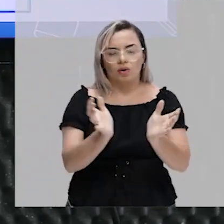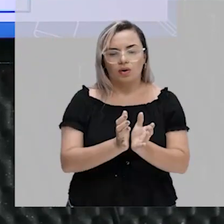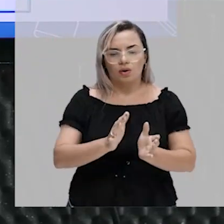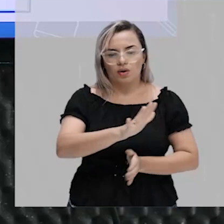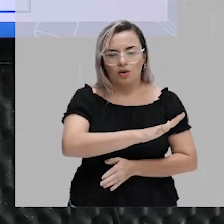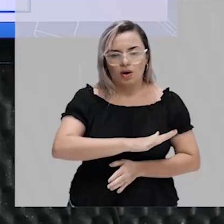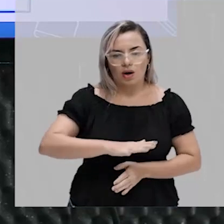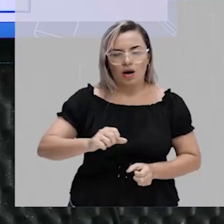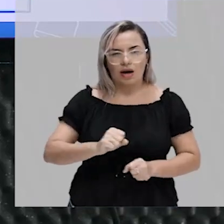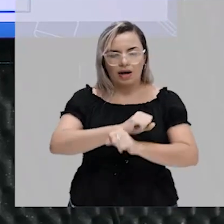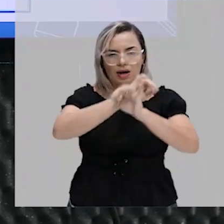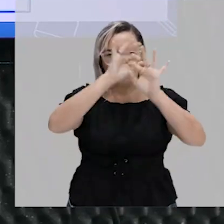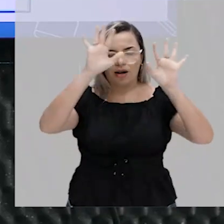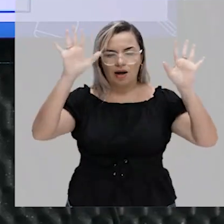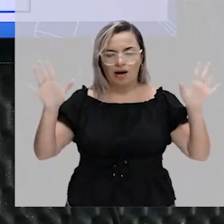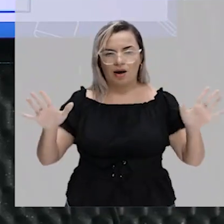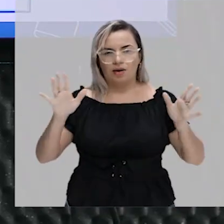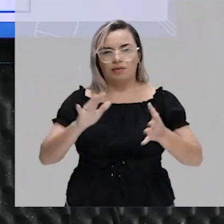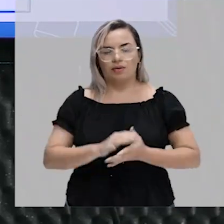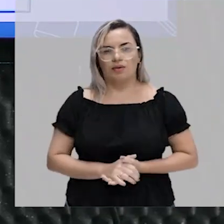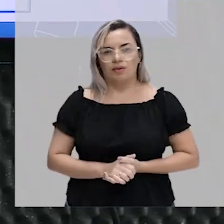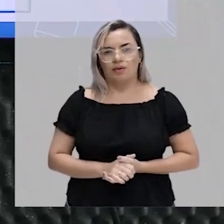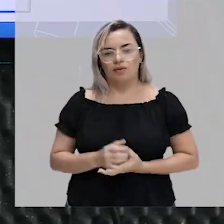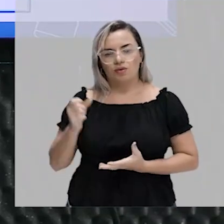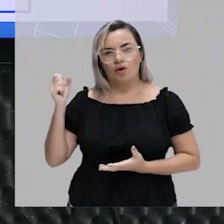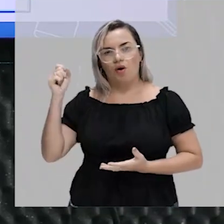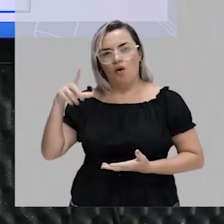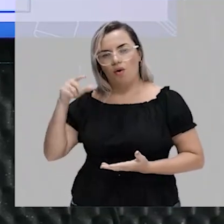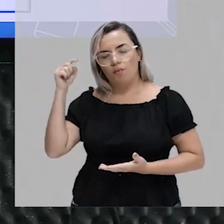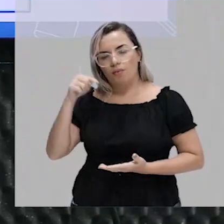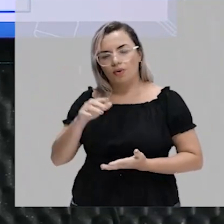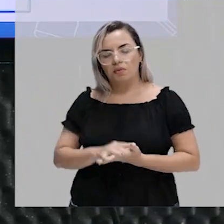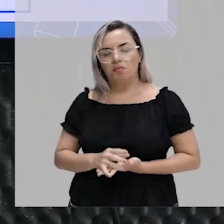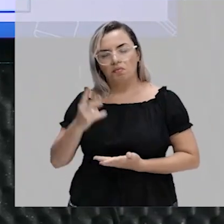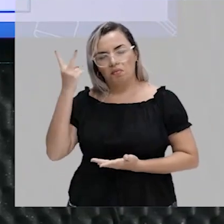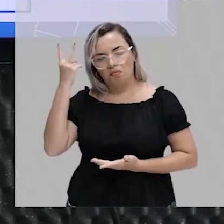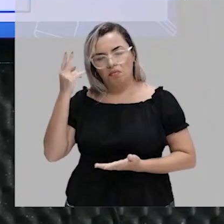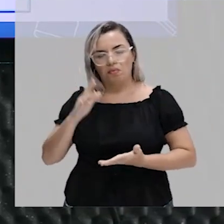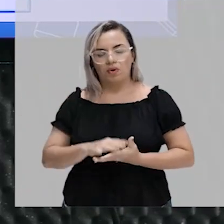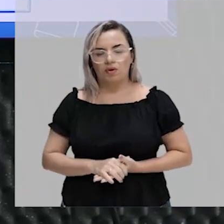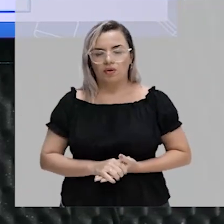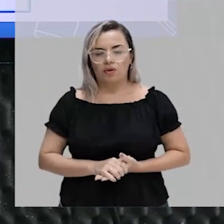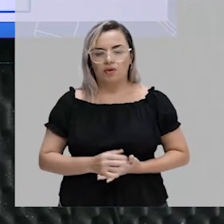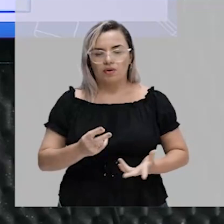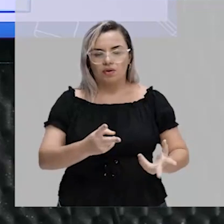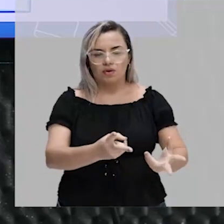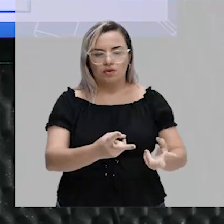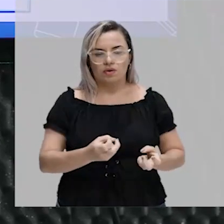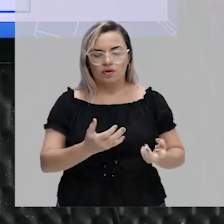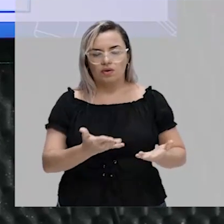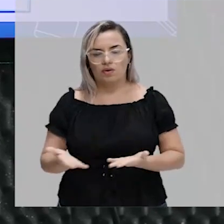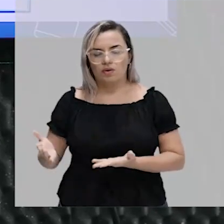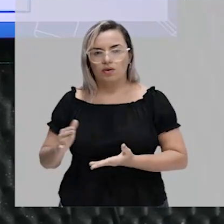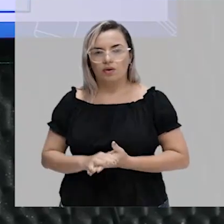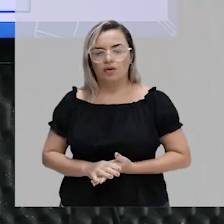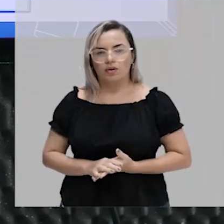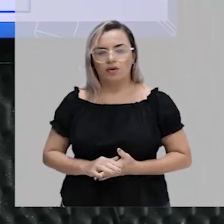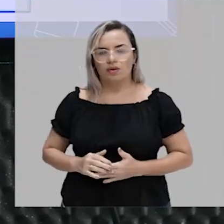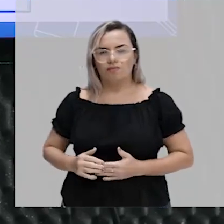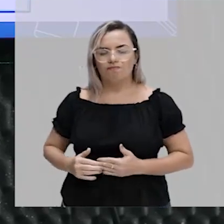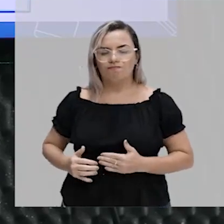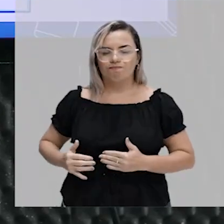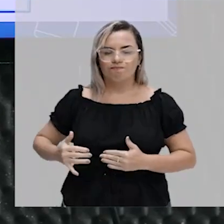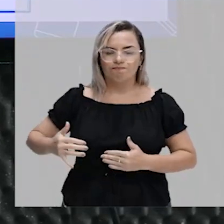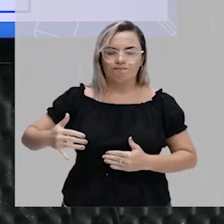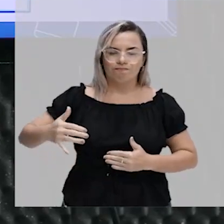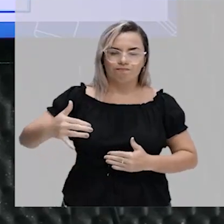campo mais aberto, mais iluminado do que o normal. Então agora percebo que vai passar muito tempo, milhares